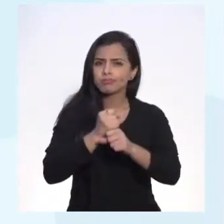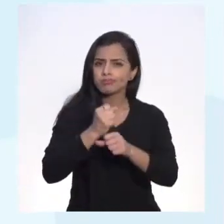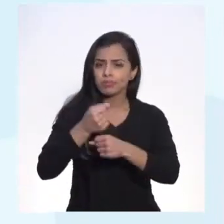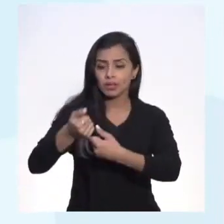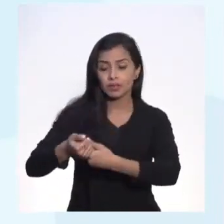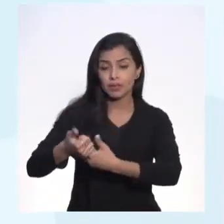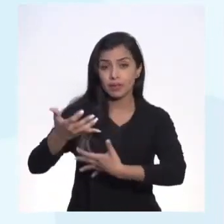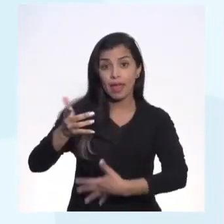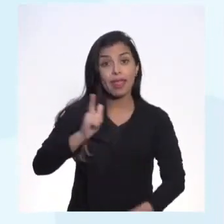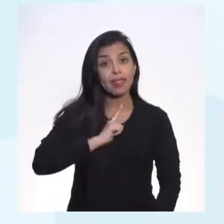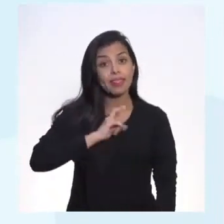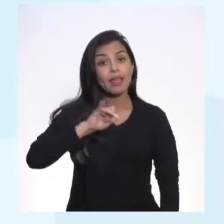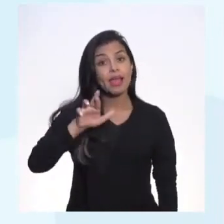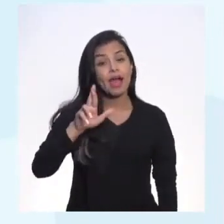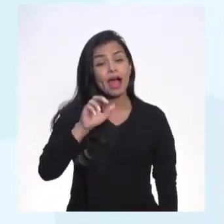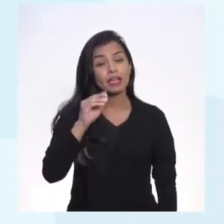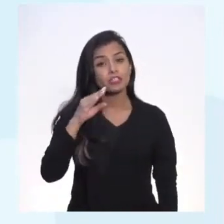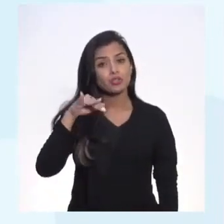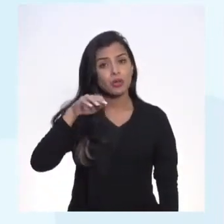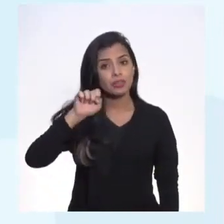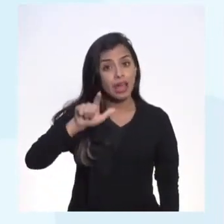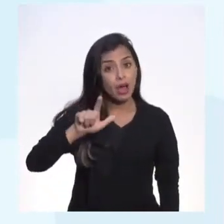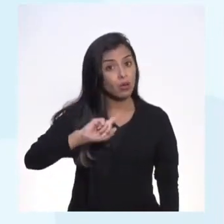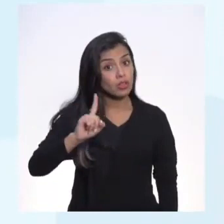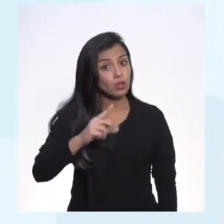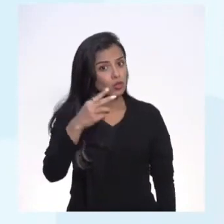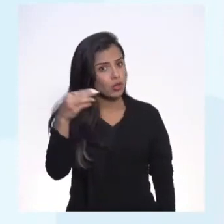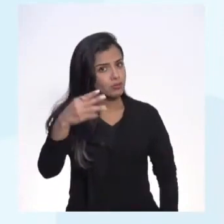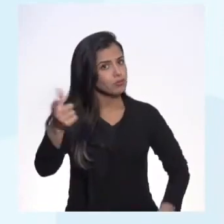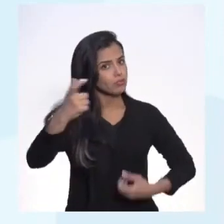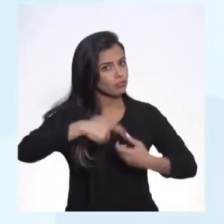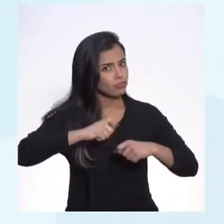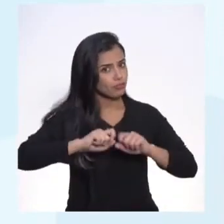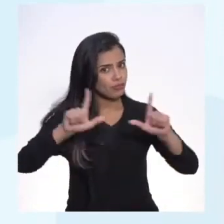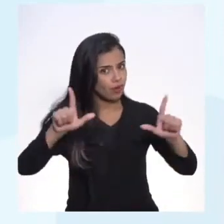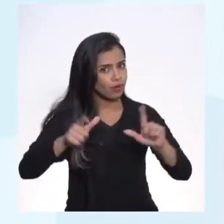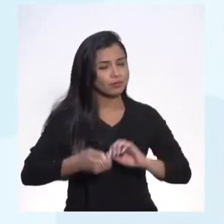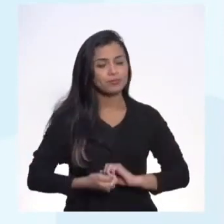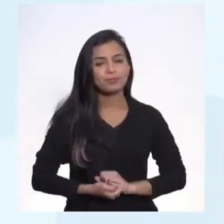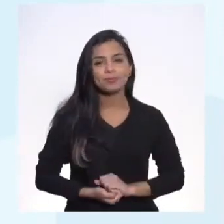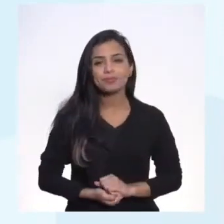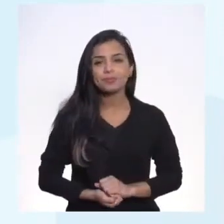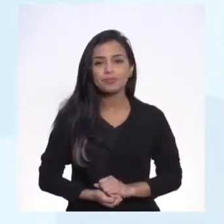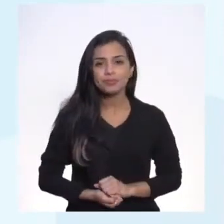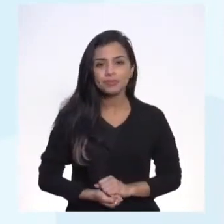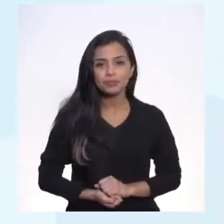chat se tem alguém irracional. E voltamos em 2 minutos.